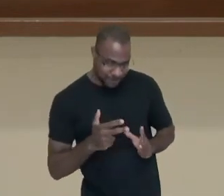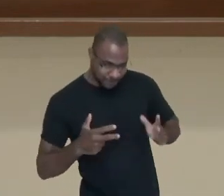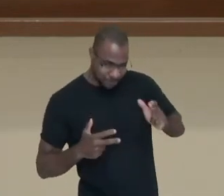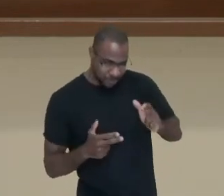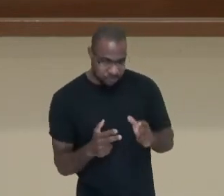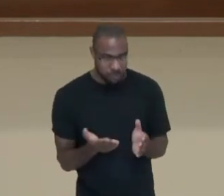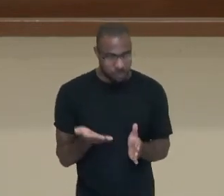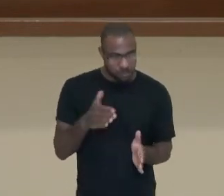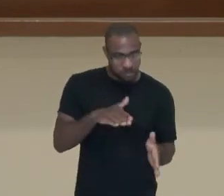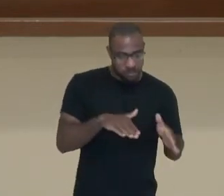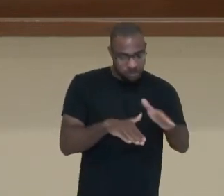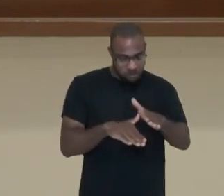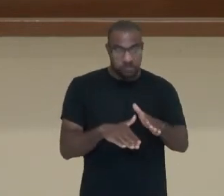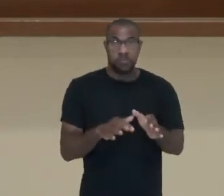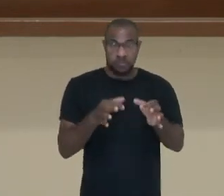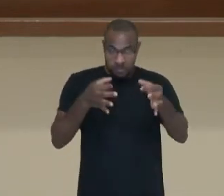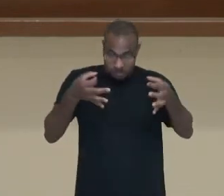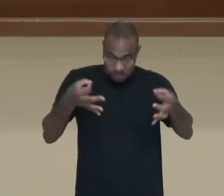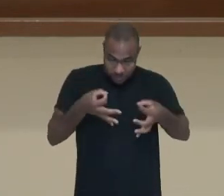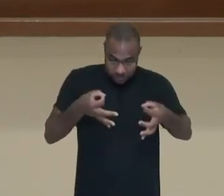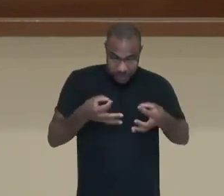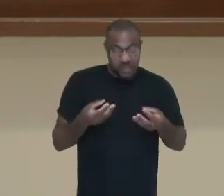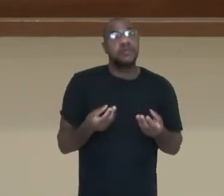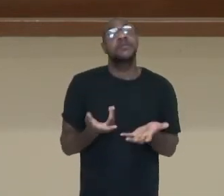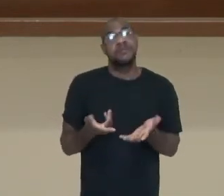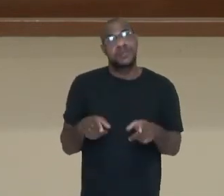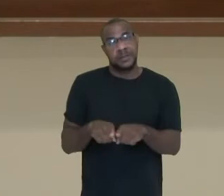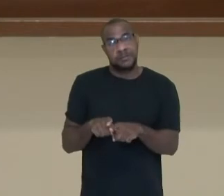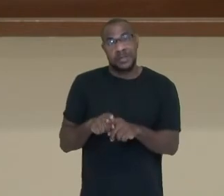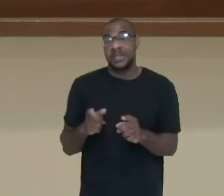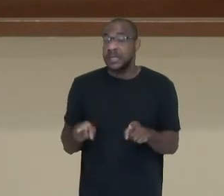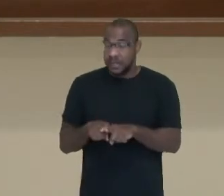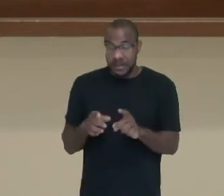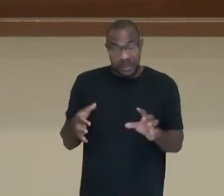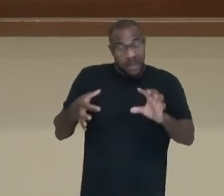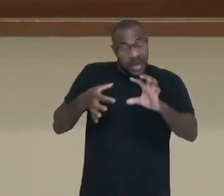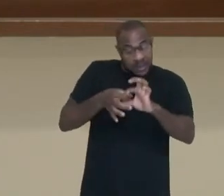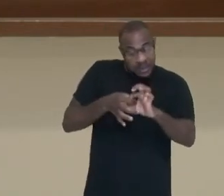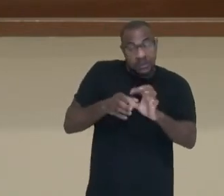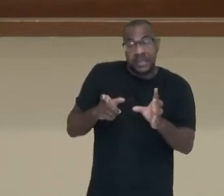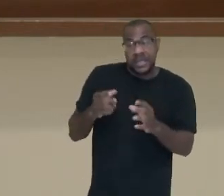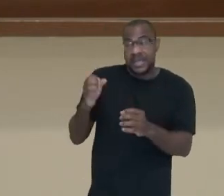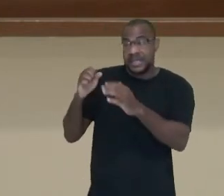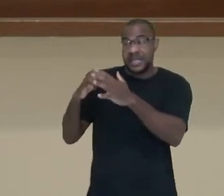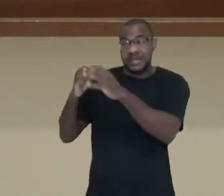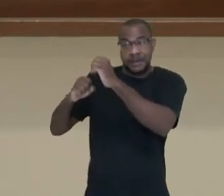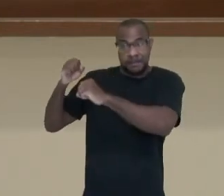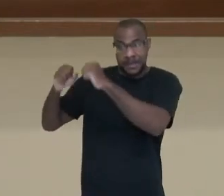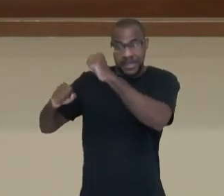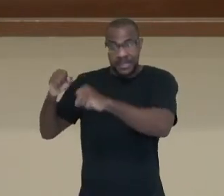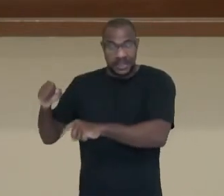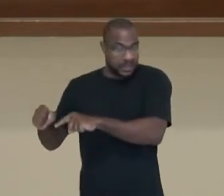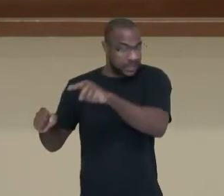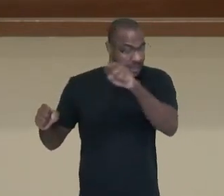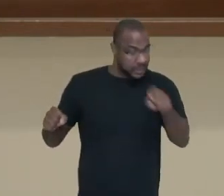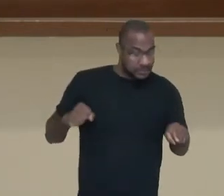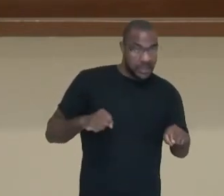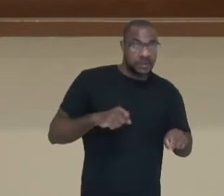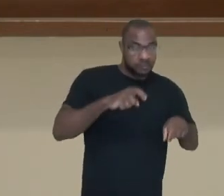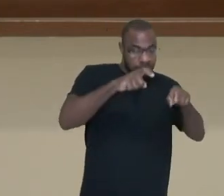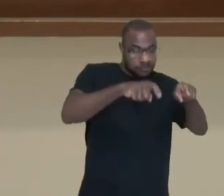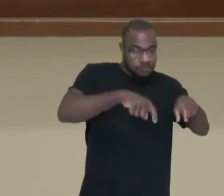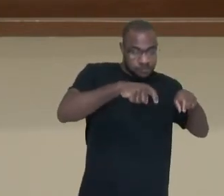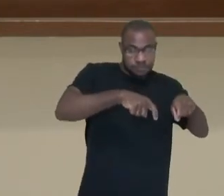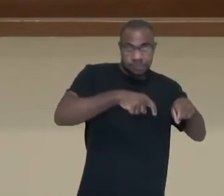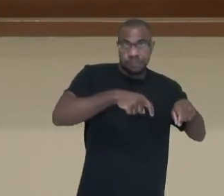brasileiros, uma associação entre empresa e produtor que vincula muito a venda e o abate, a fim de dar